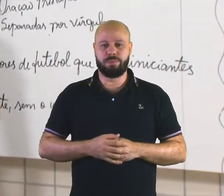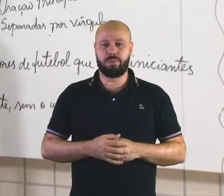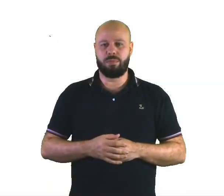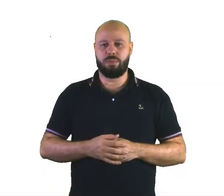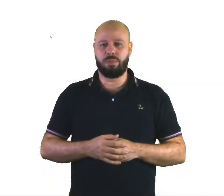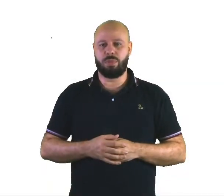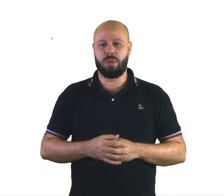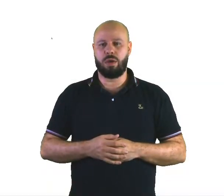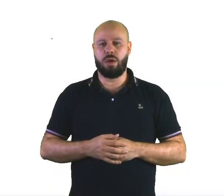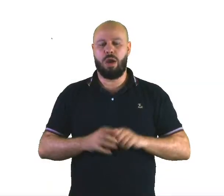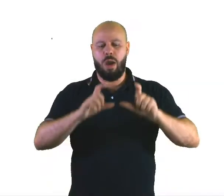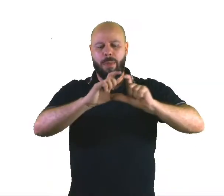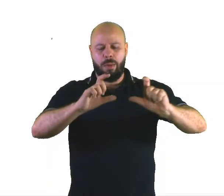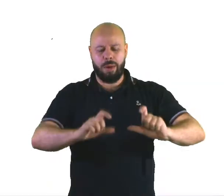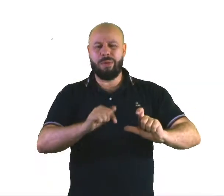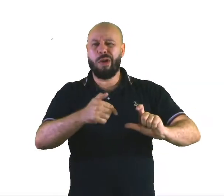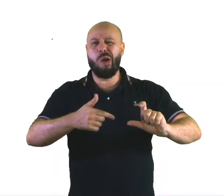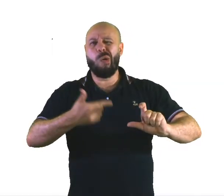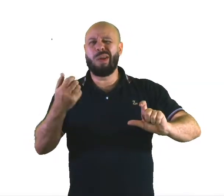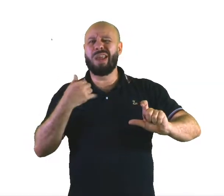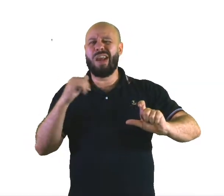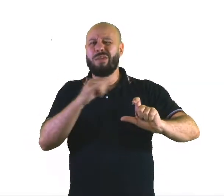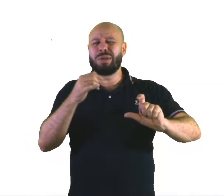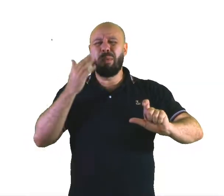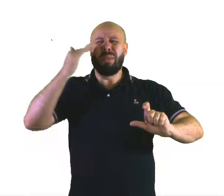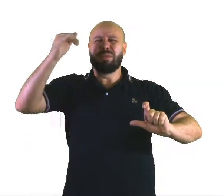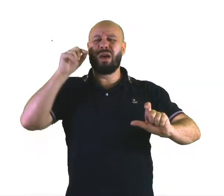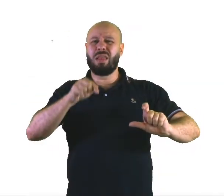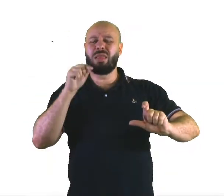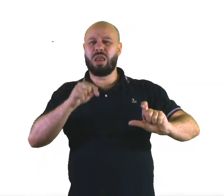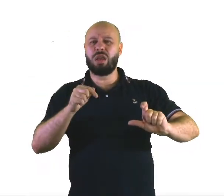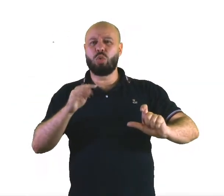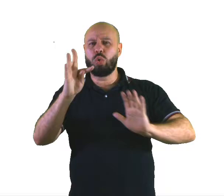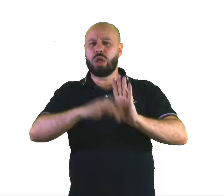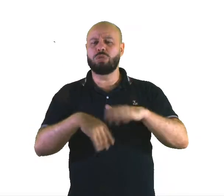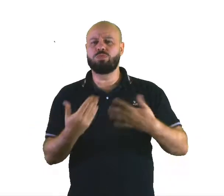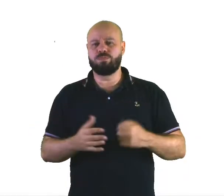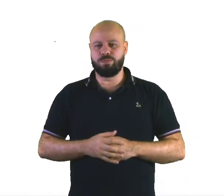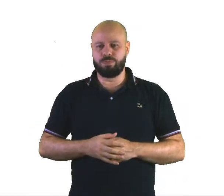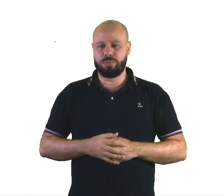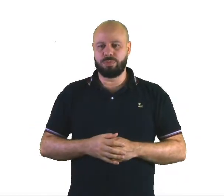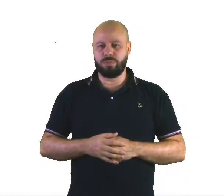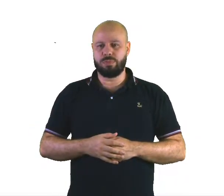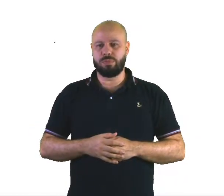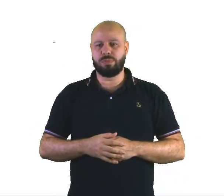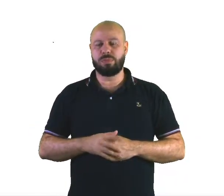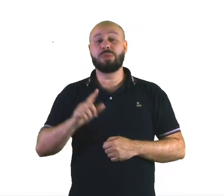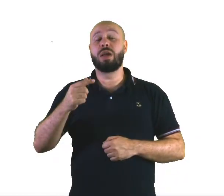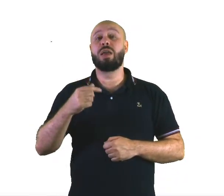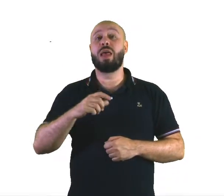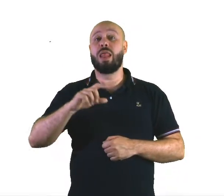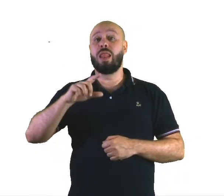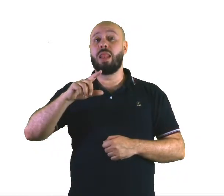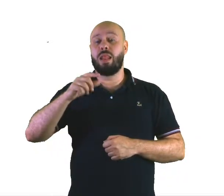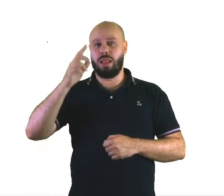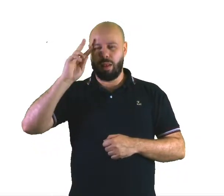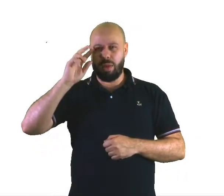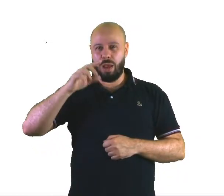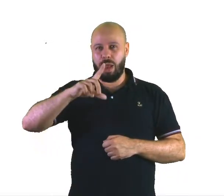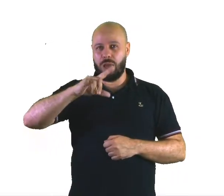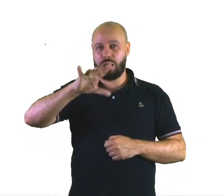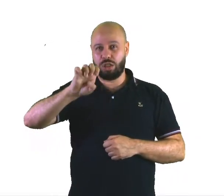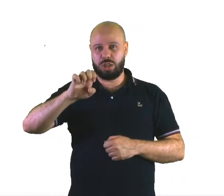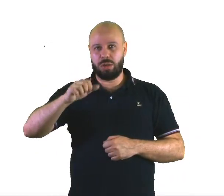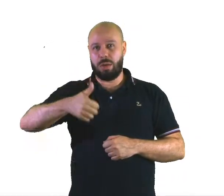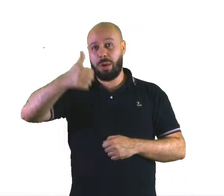é o parágrafo que contém a informação principal do texto? A informação principal do texto vem lá na lead, né? No